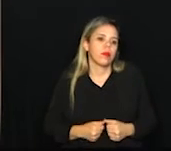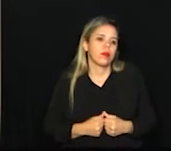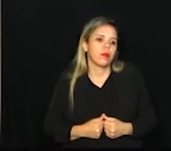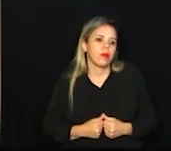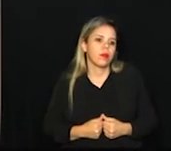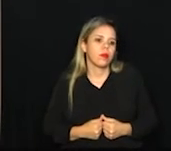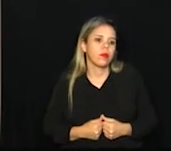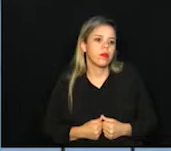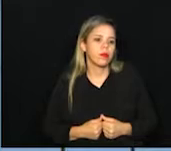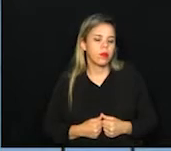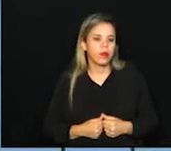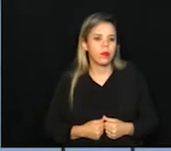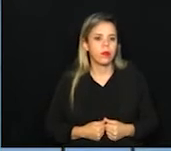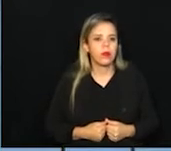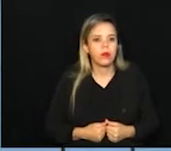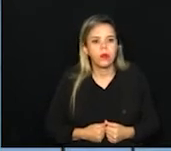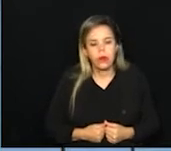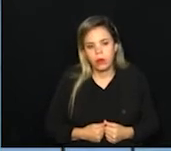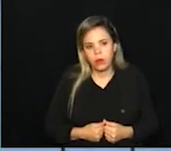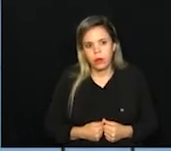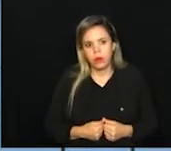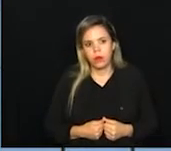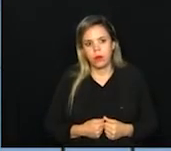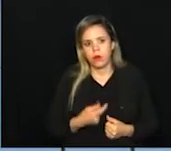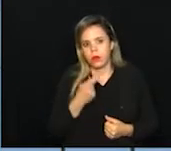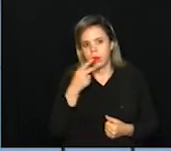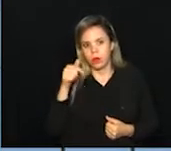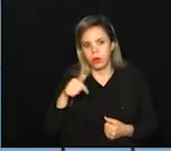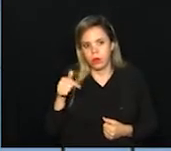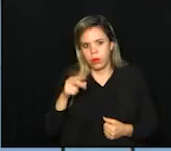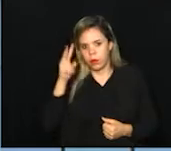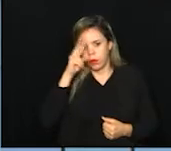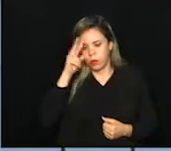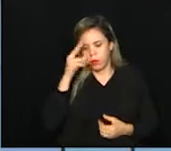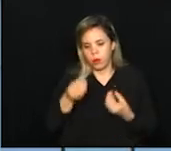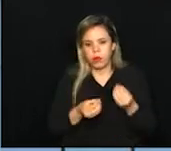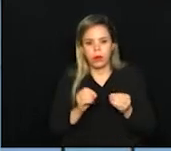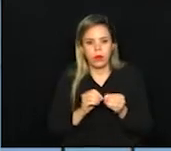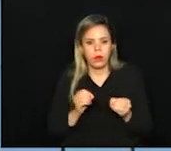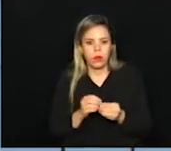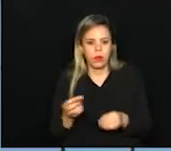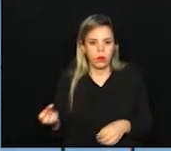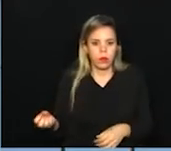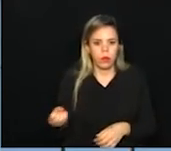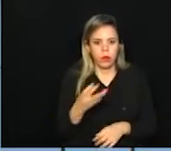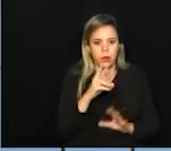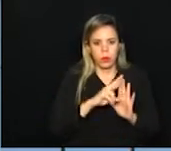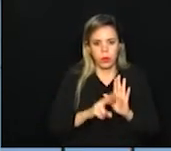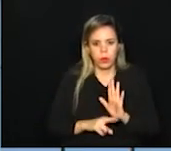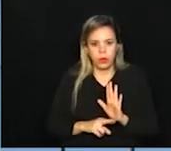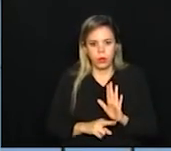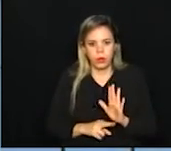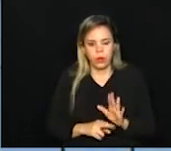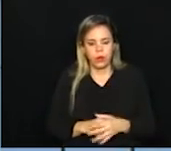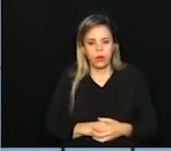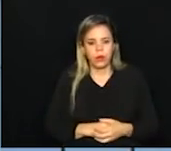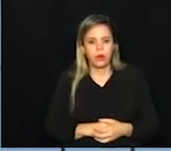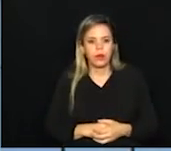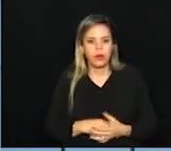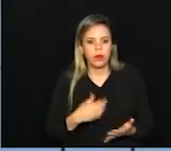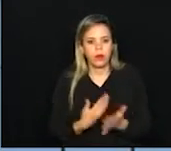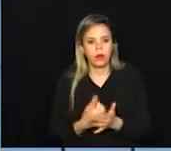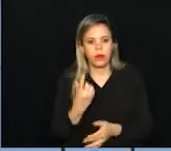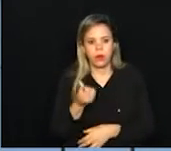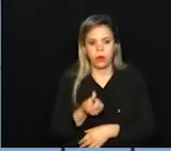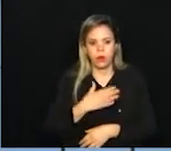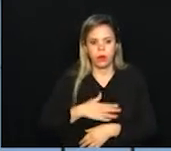limpeza. Olha, então vamos aqui lembrar como serão as novas regras, né? Então, até